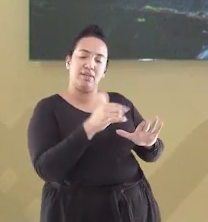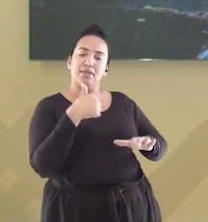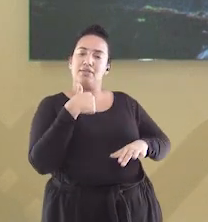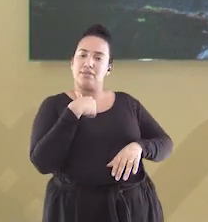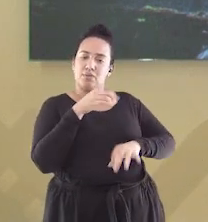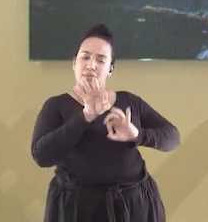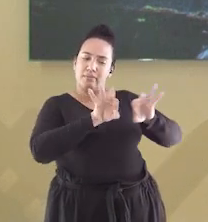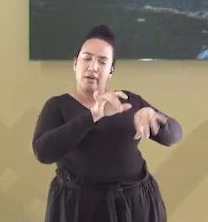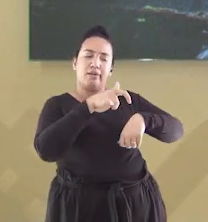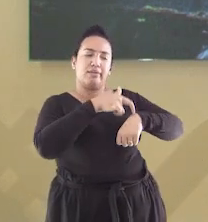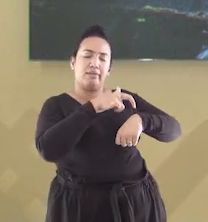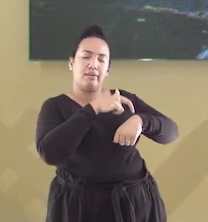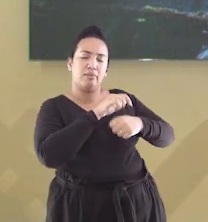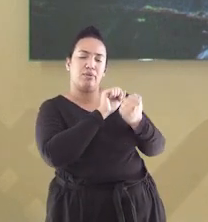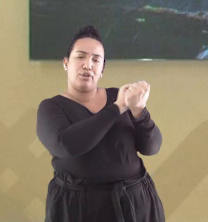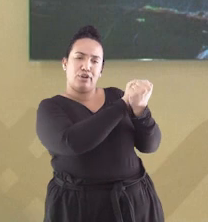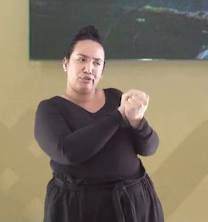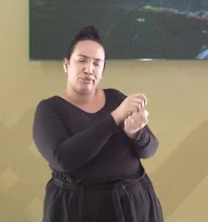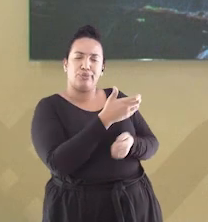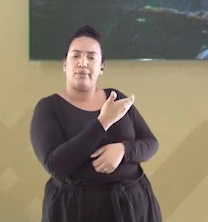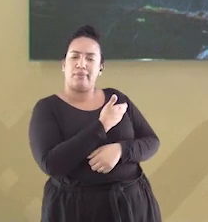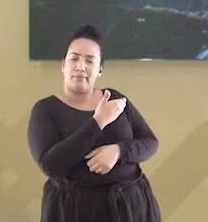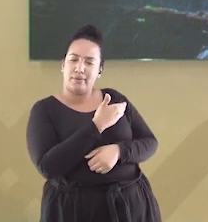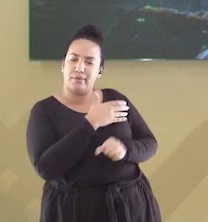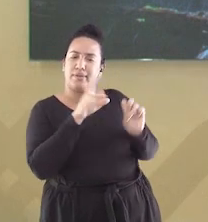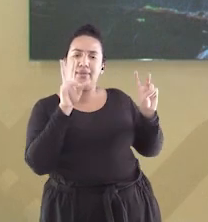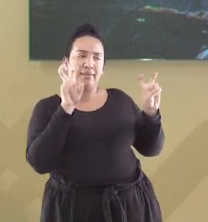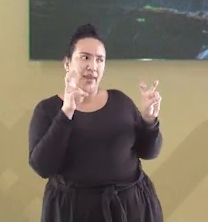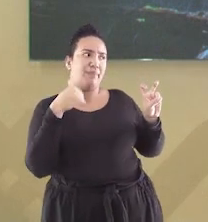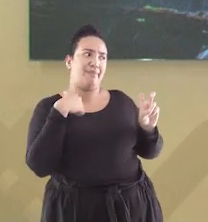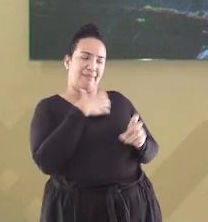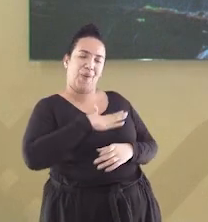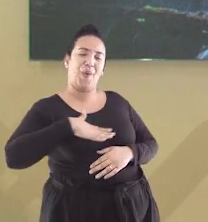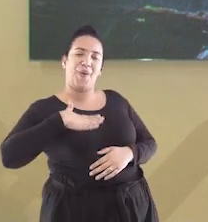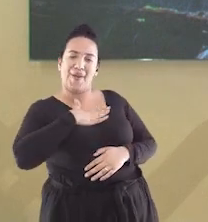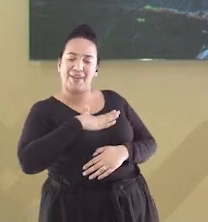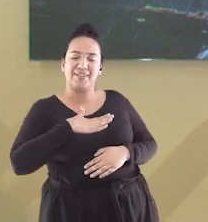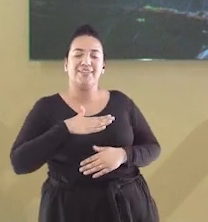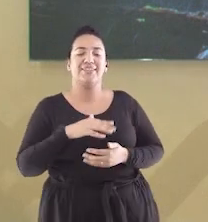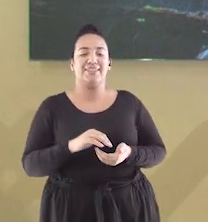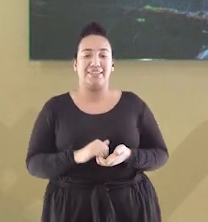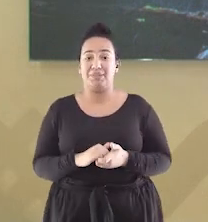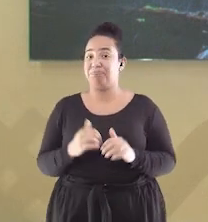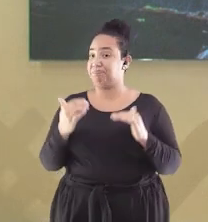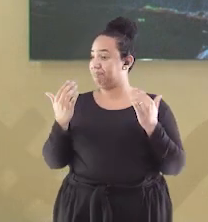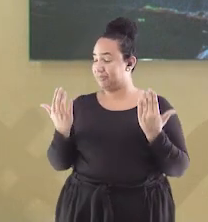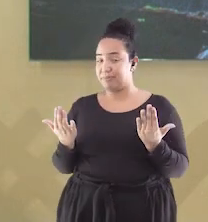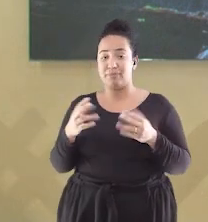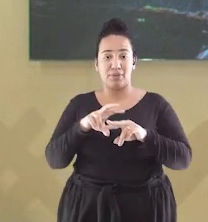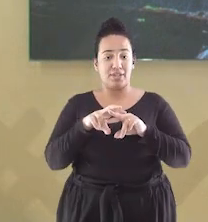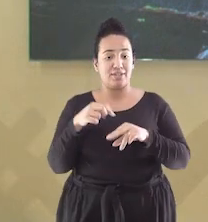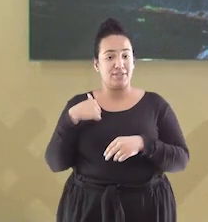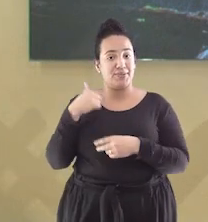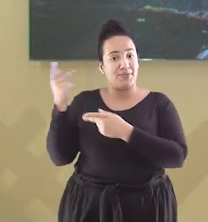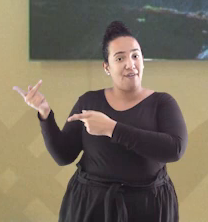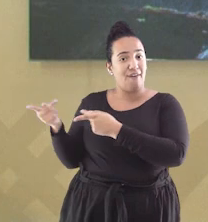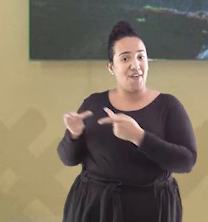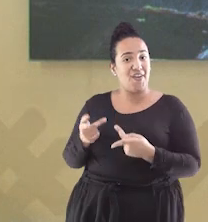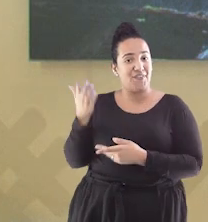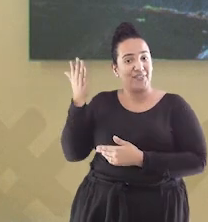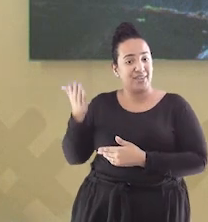um tempinho para participar com os colegas, ainda mais sendo o assunto que eu gosto tanto. E foi exatamente por isso que eu te